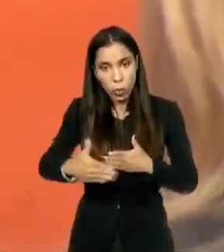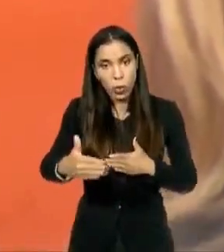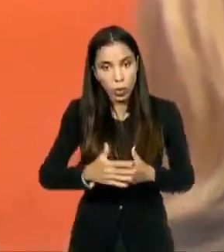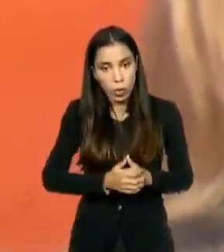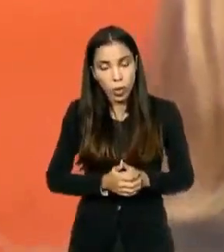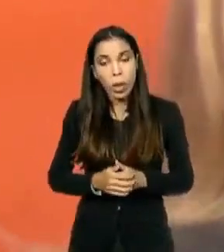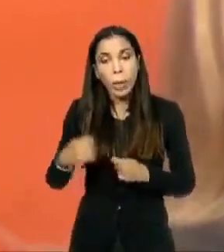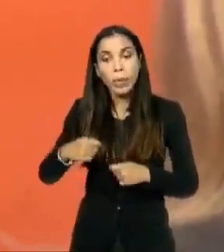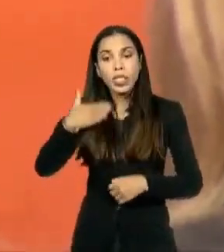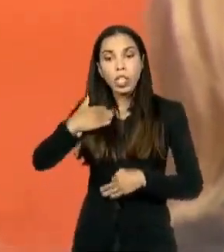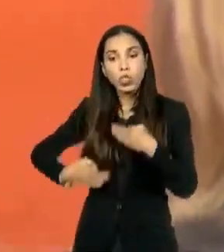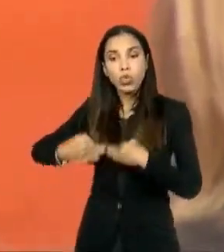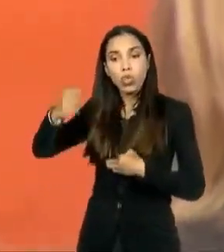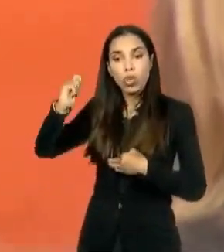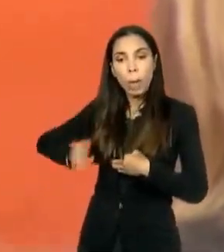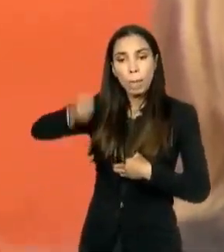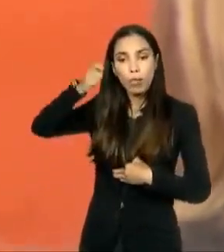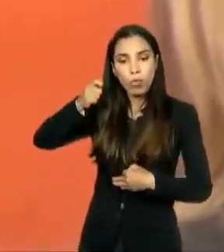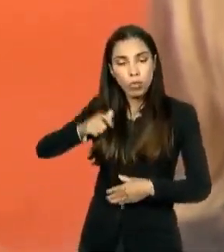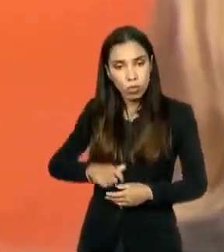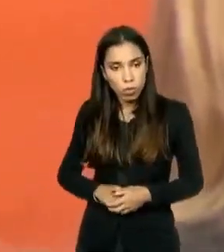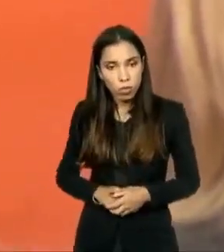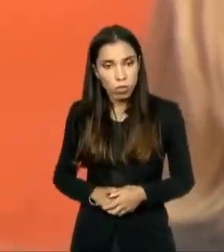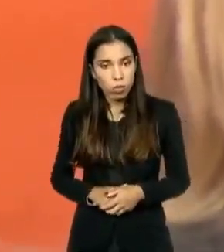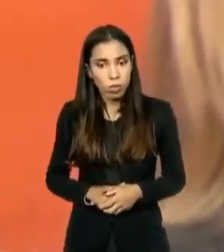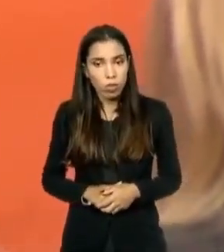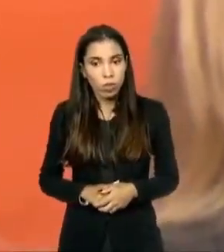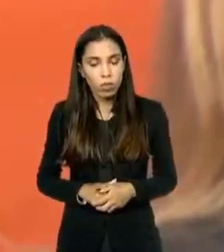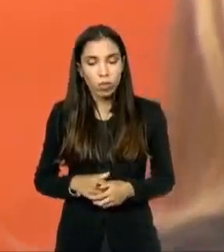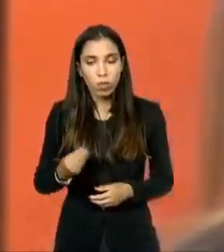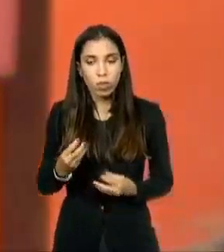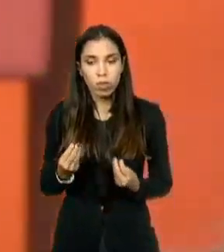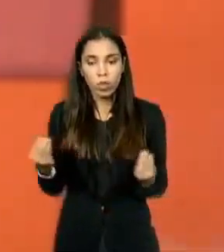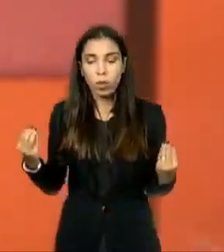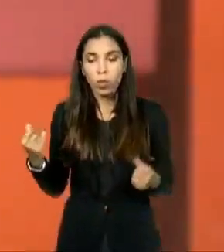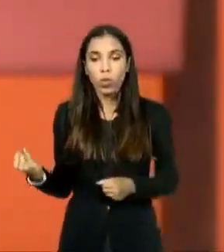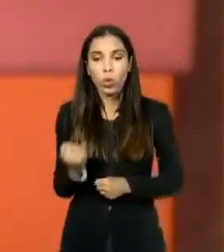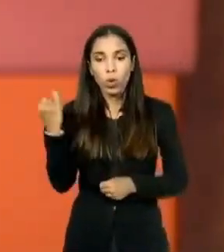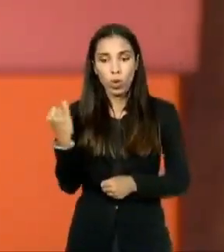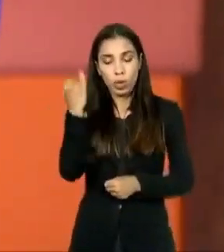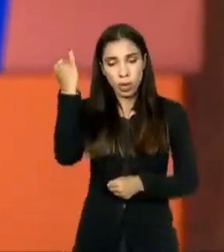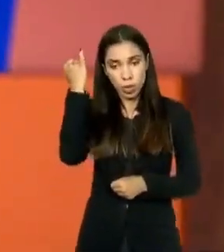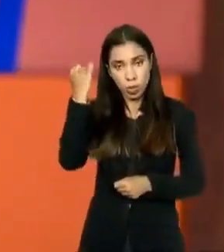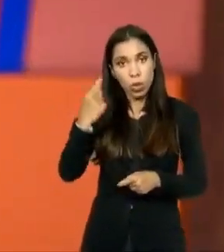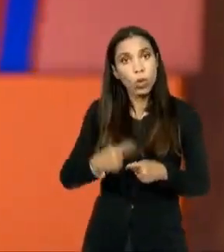questão judicial. Então, isso foi uma coisa extremamente importante, porque,